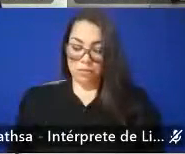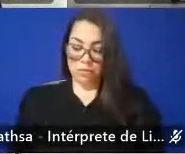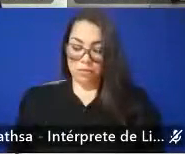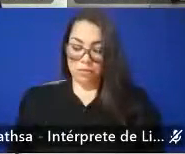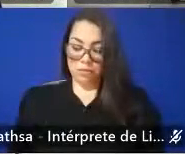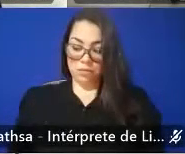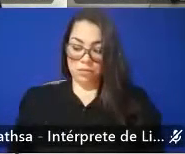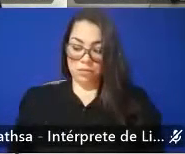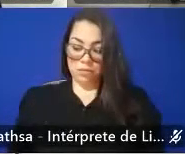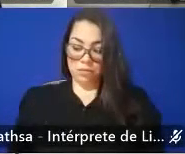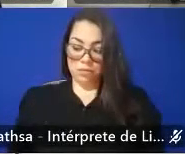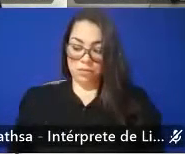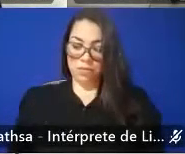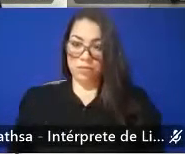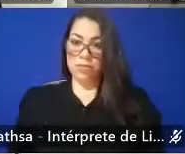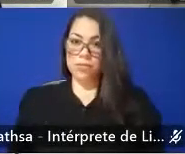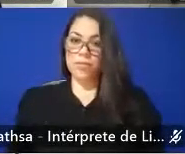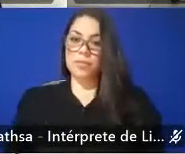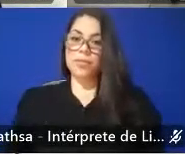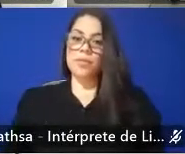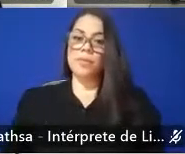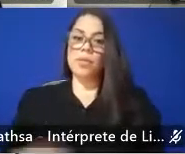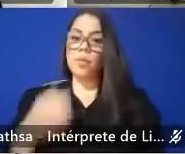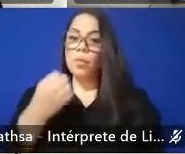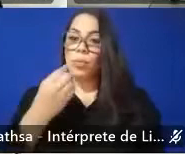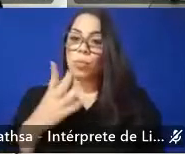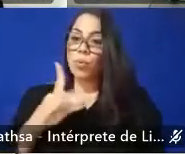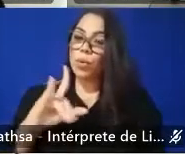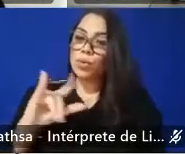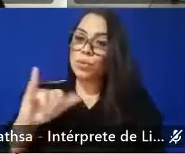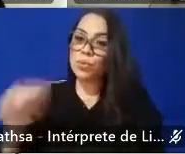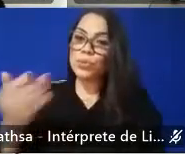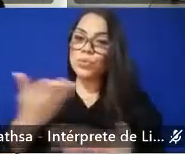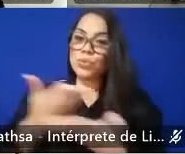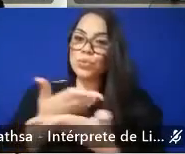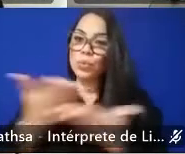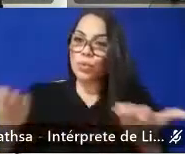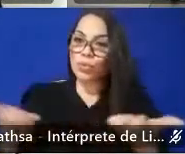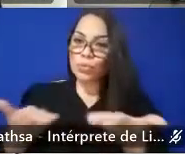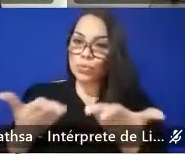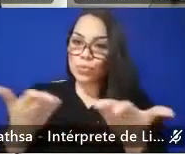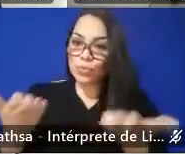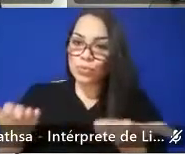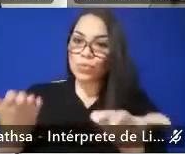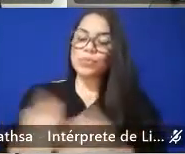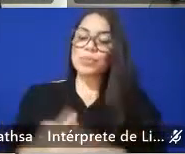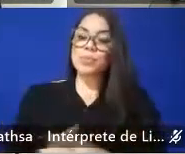Oi bom dia Olá a todos já cordas e